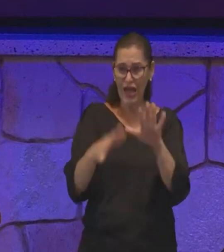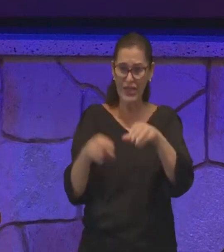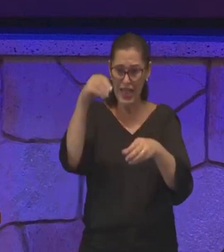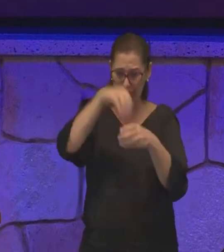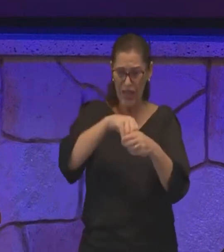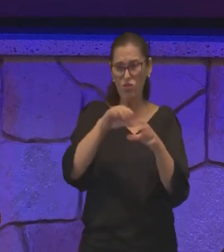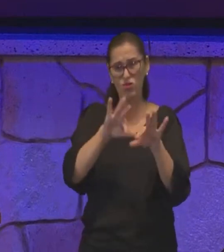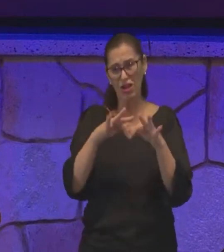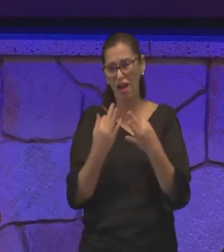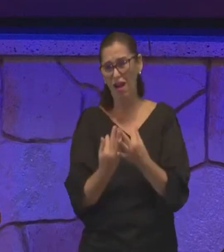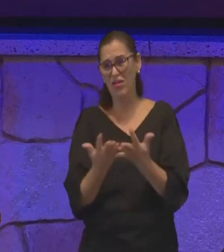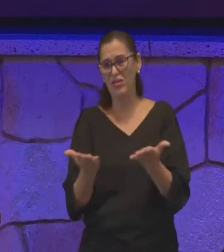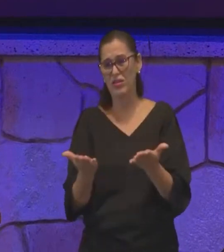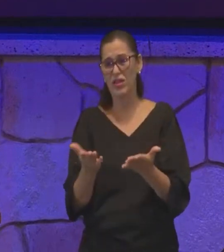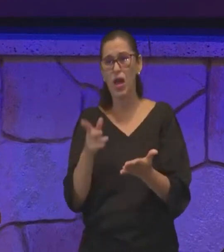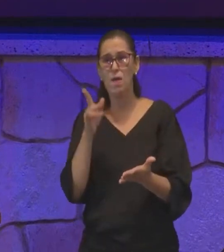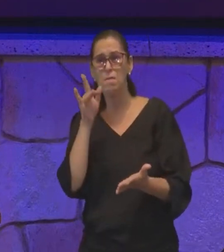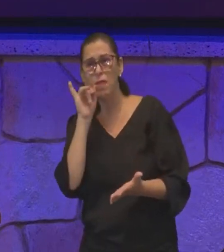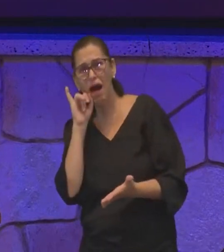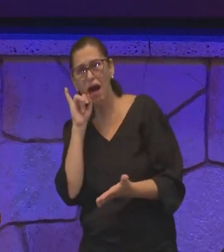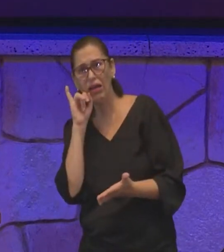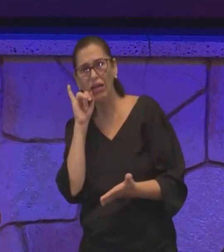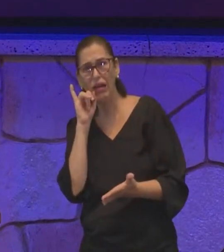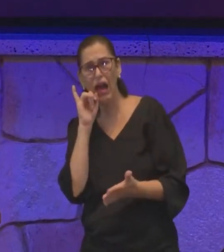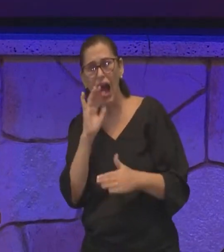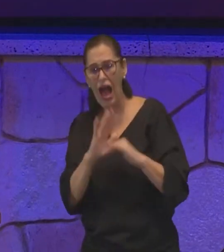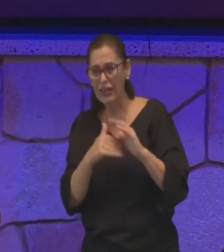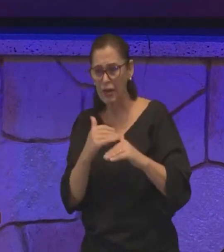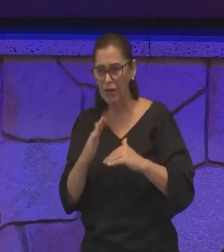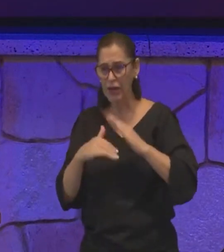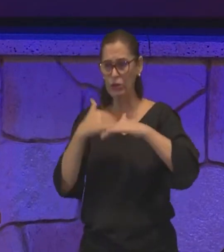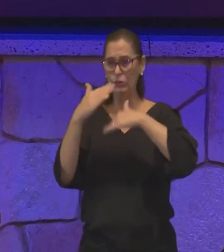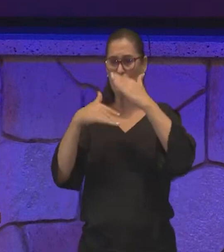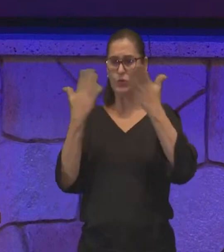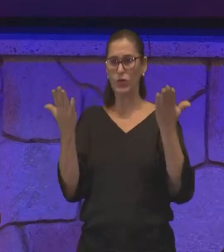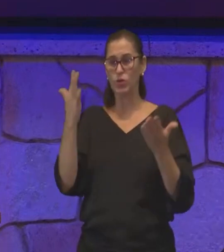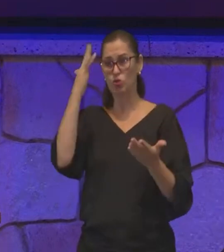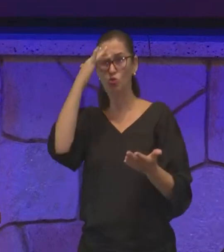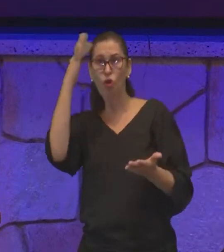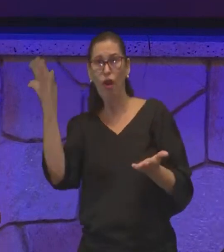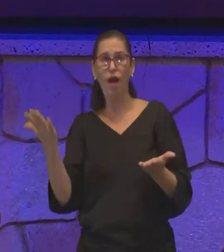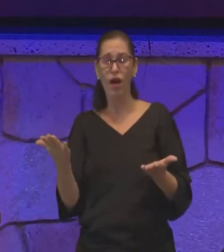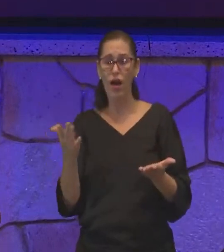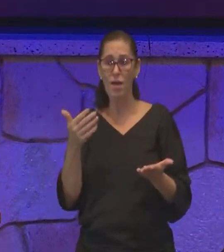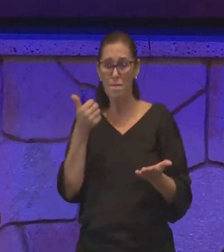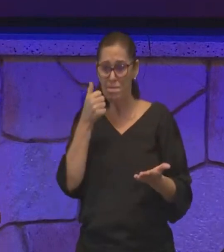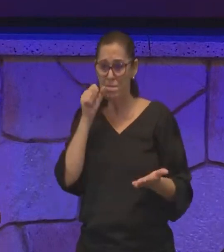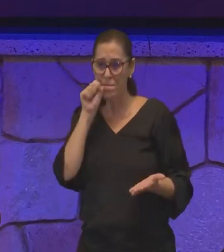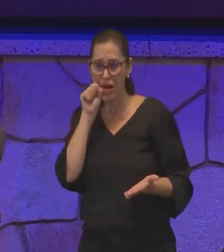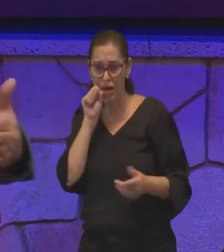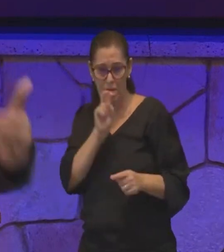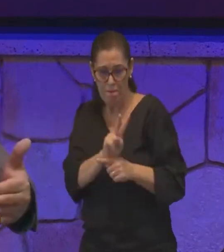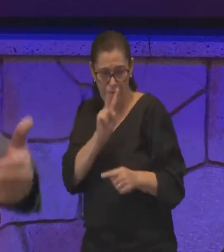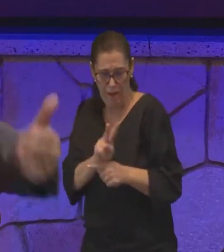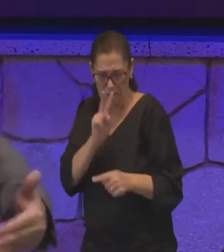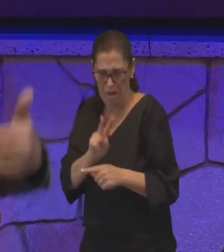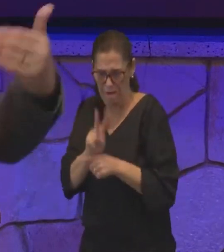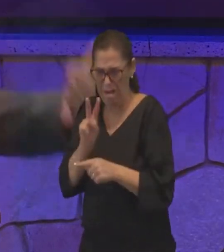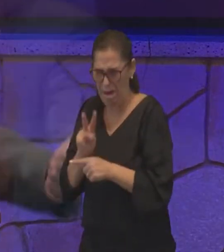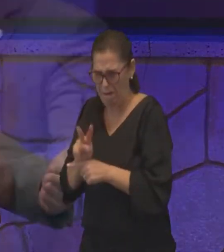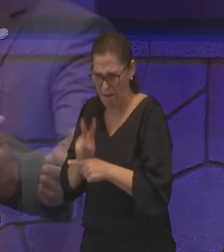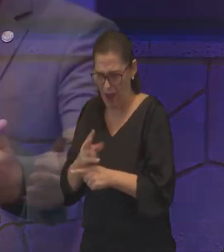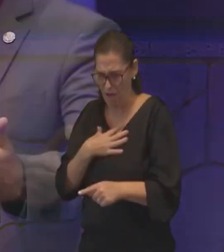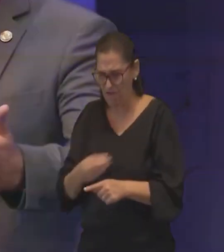vezes. Pais que impedem seus filhos de crescerem, de sonharem. Mães que protegem exageradamente os